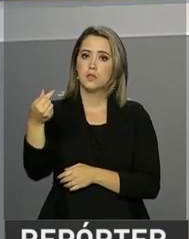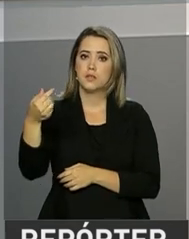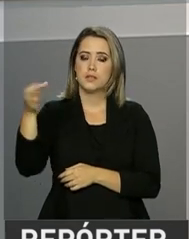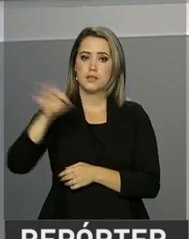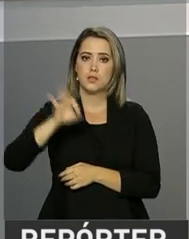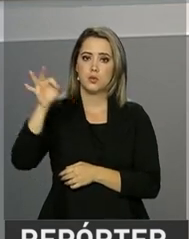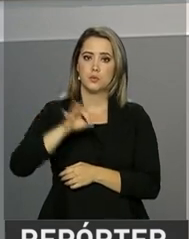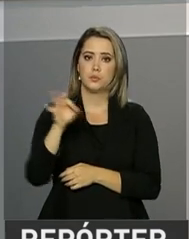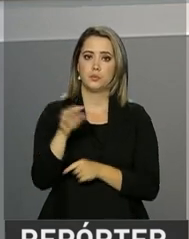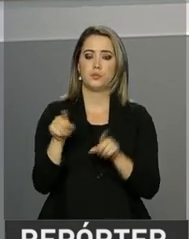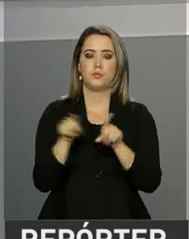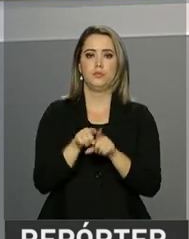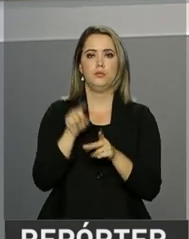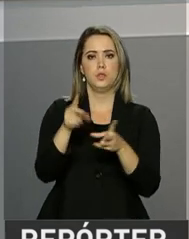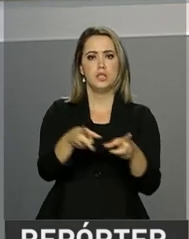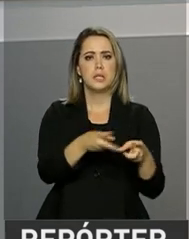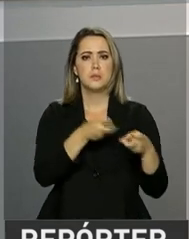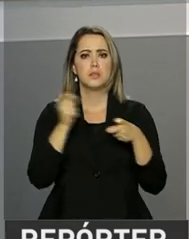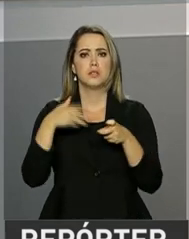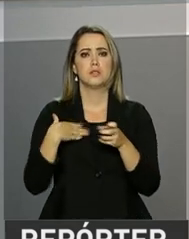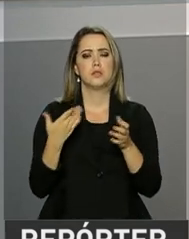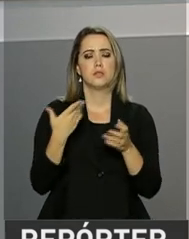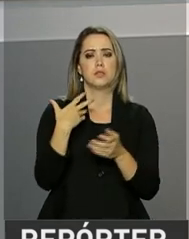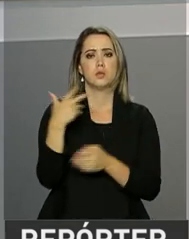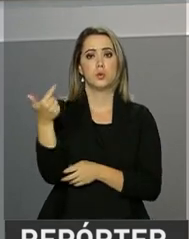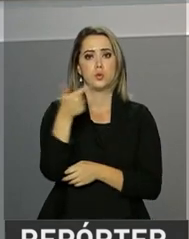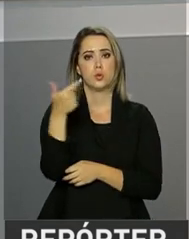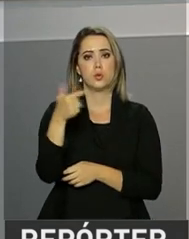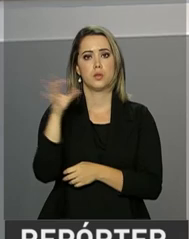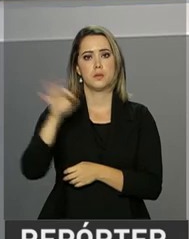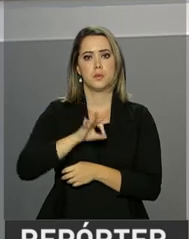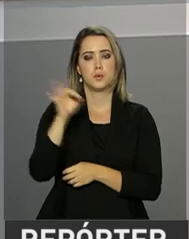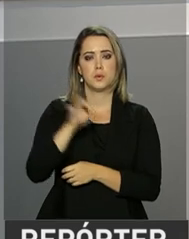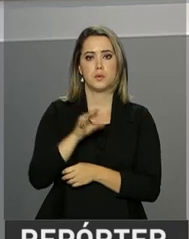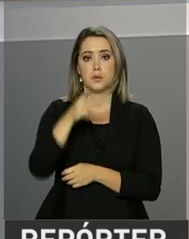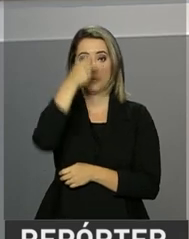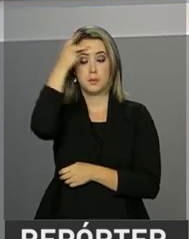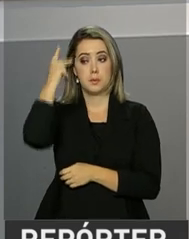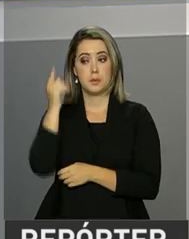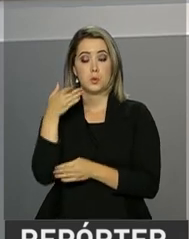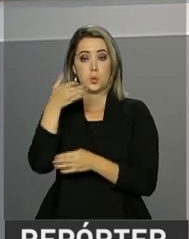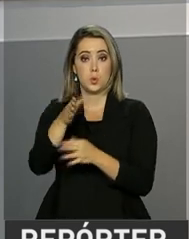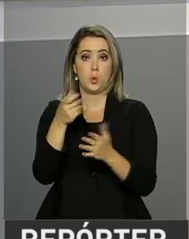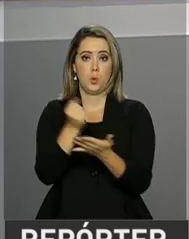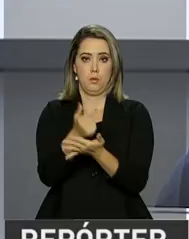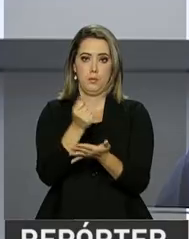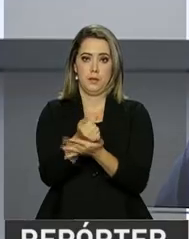6,7% nas refinarias e a expectativa é de cerca de 2% para o consumidor final.